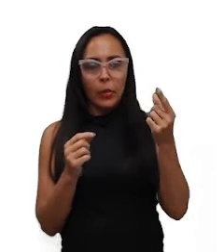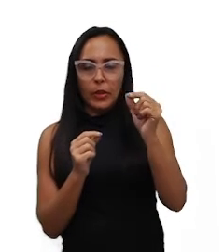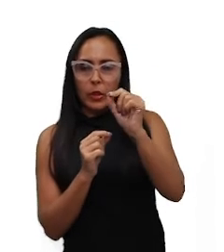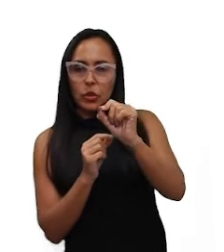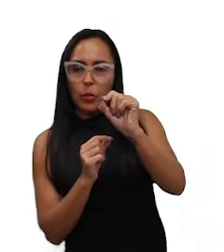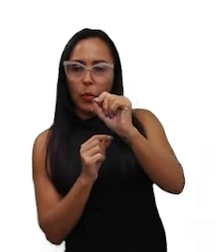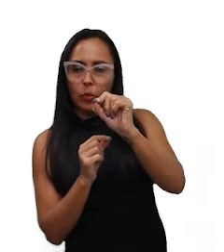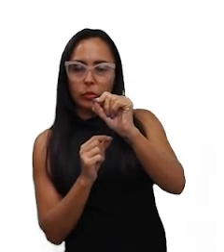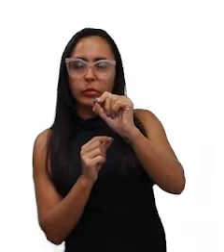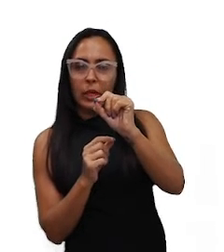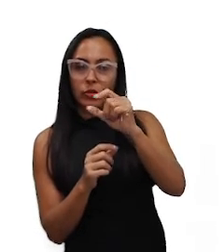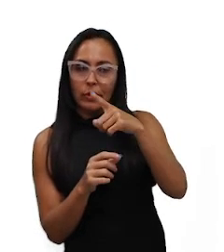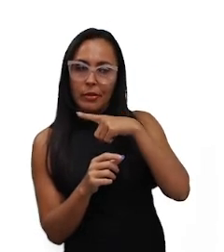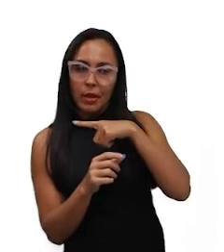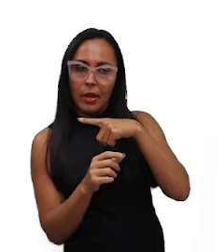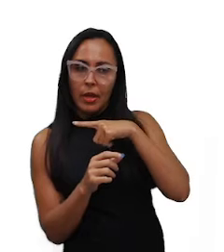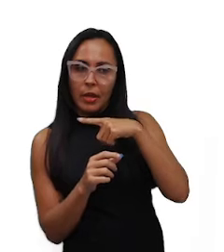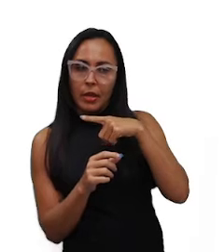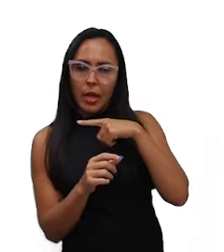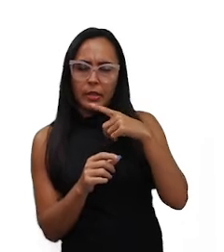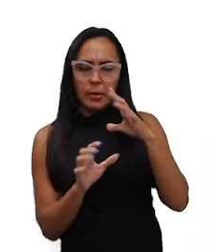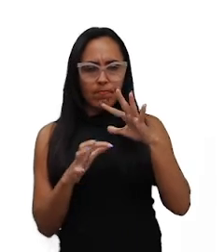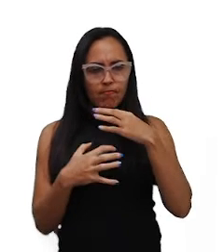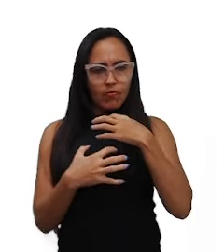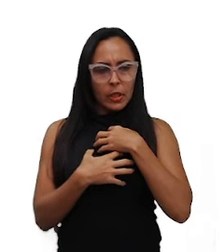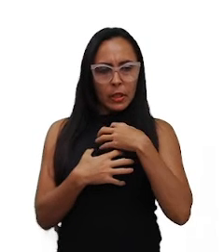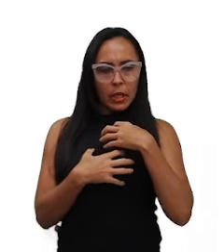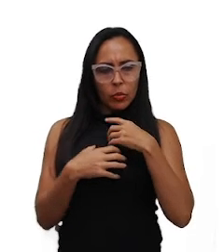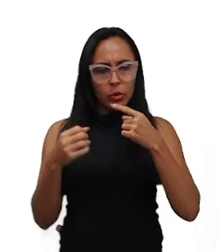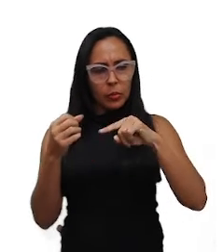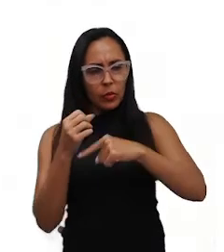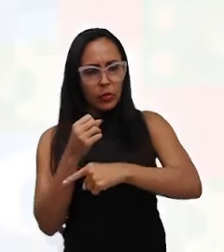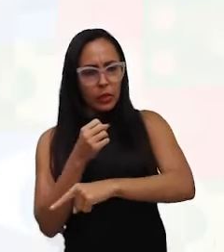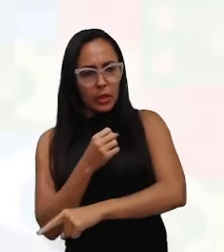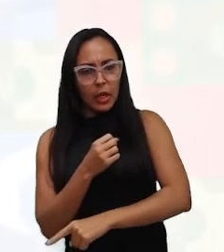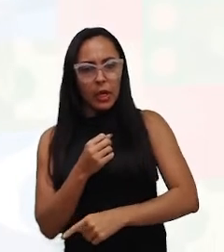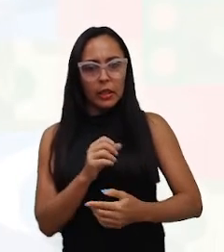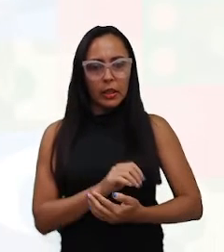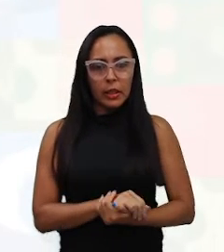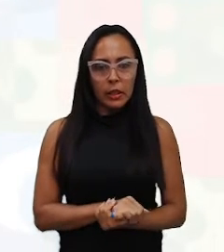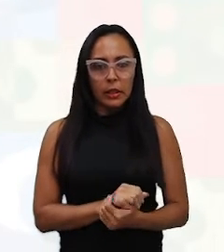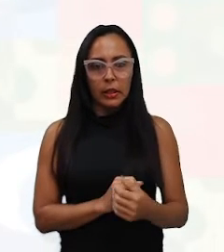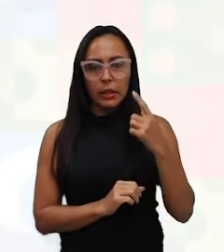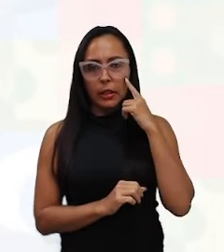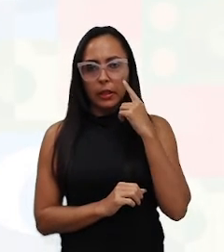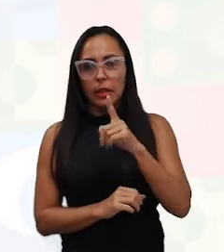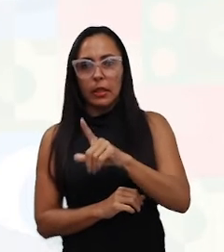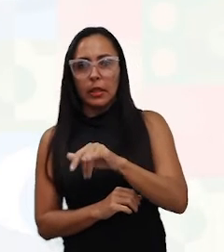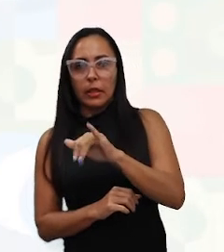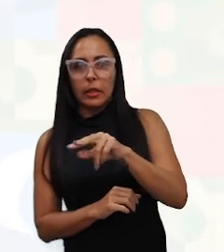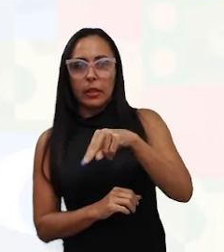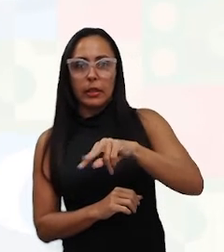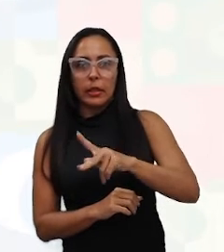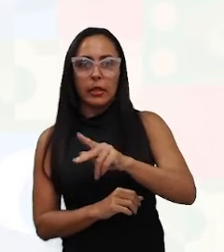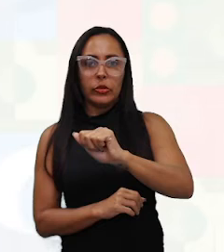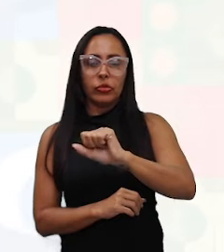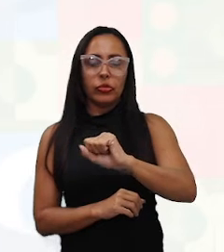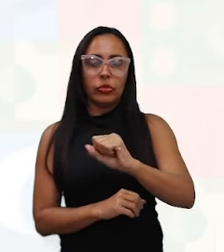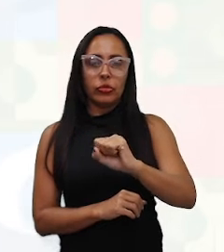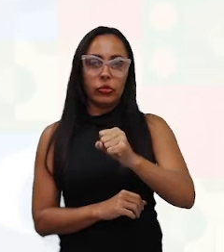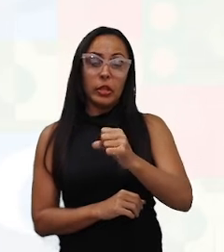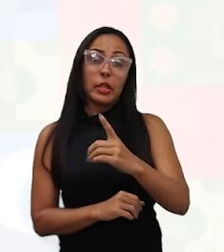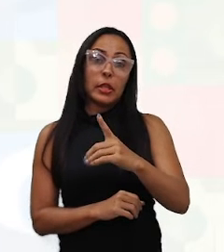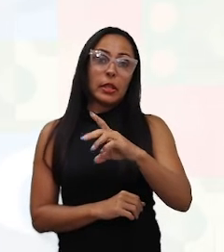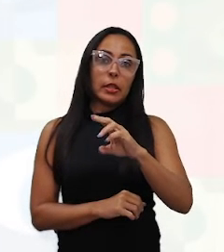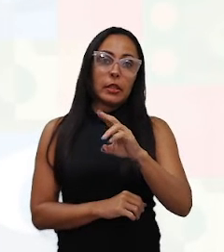gente tem essa sensação de profundidade e são chamadas de linhas de fuga, né? As linhas que convergem para o